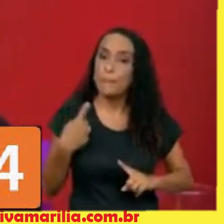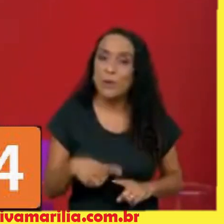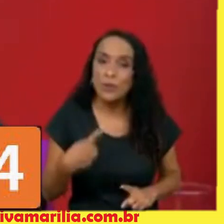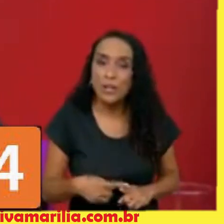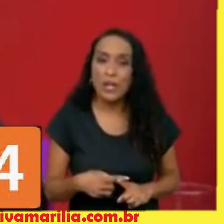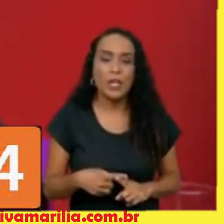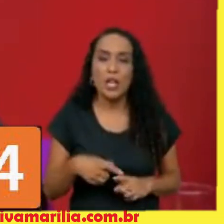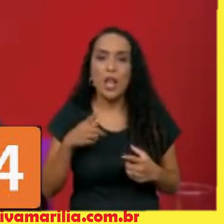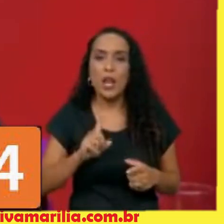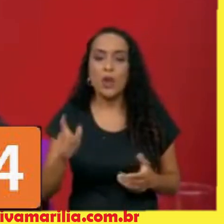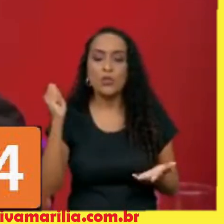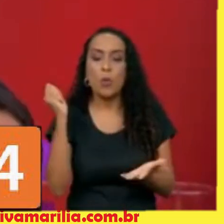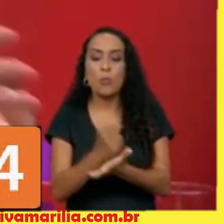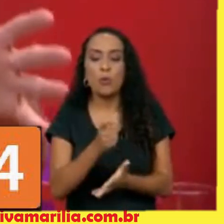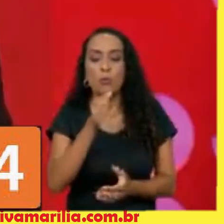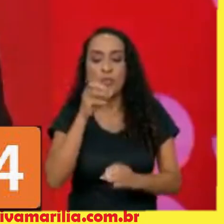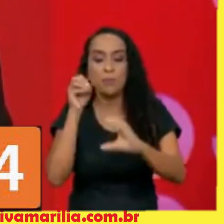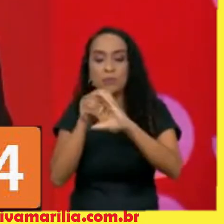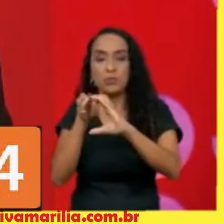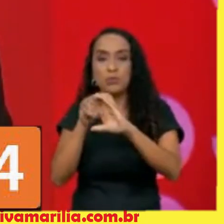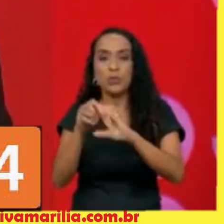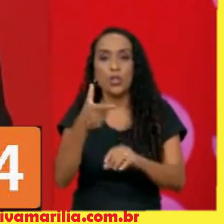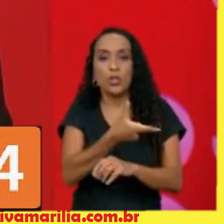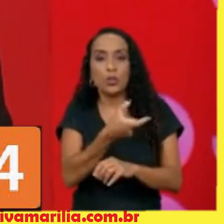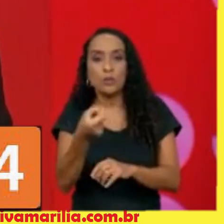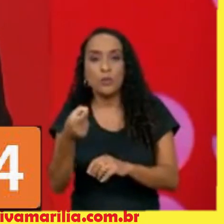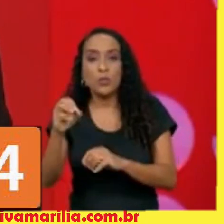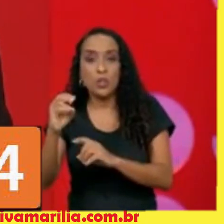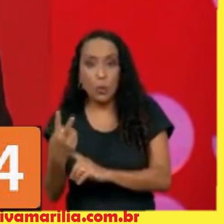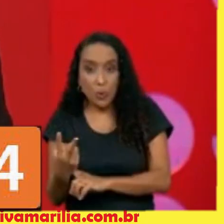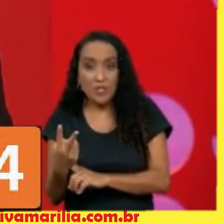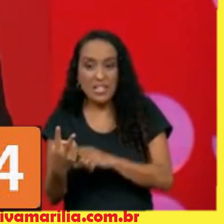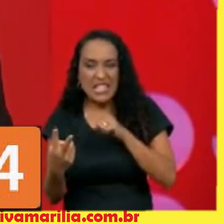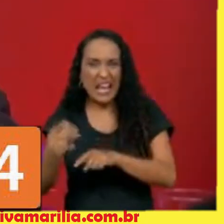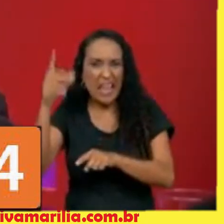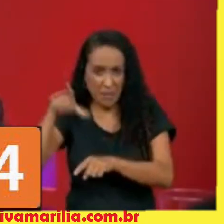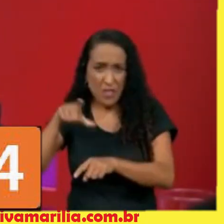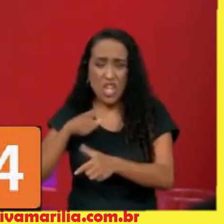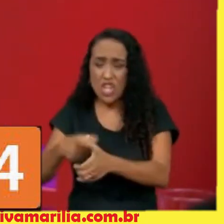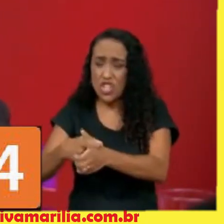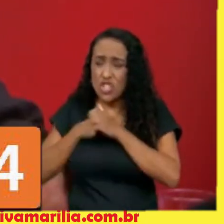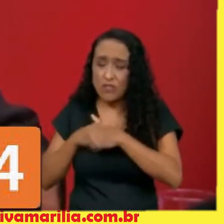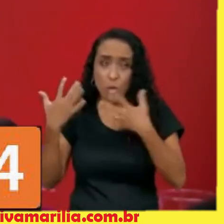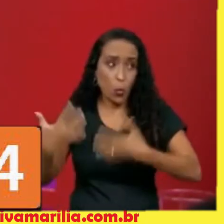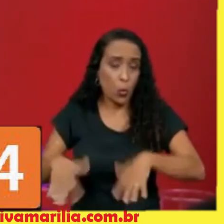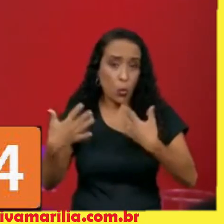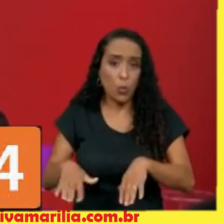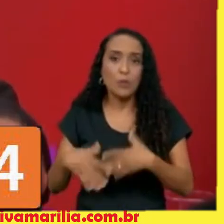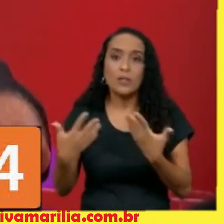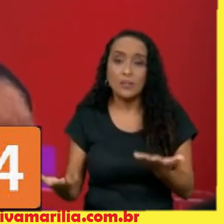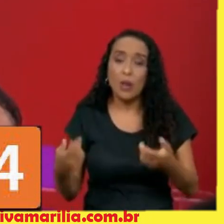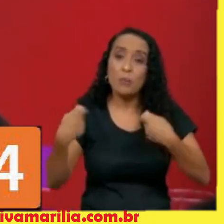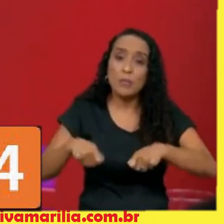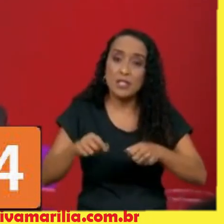se comprou a Rede Globo em 2002, quando ela estava afundada em dívida? Você tem que reescrever a história desse país. Você